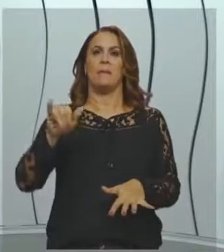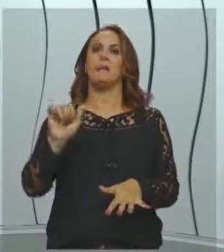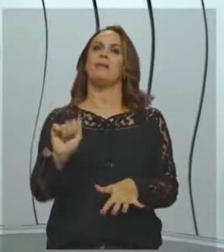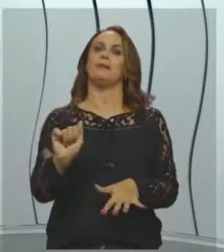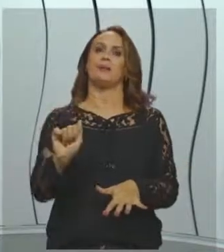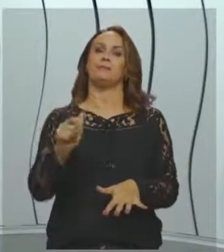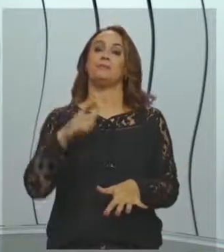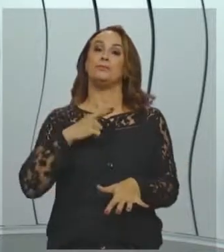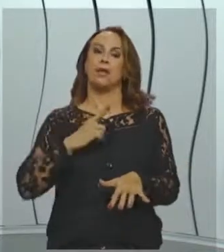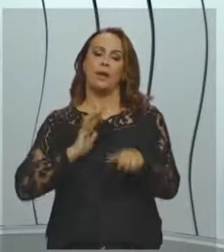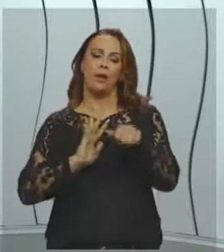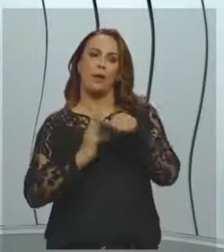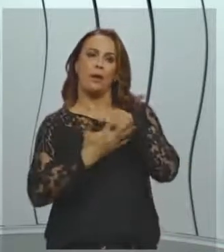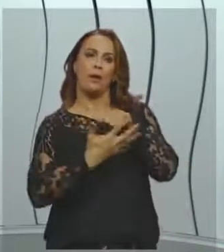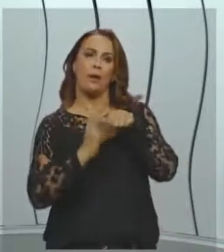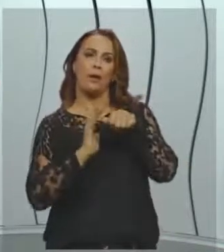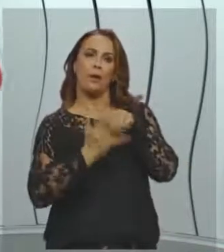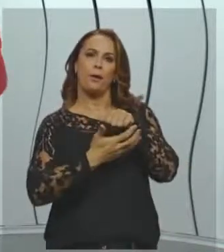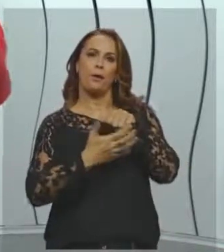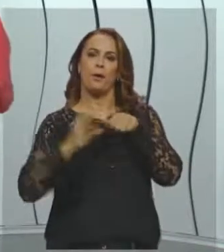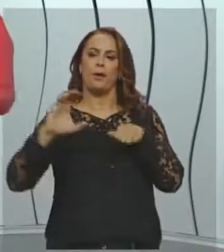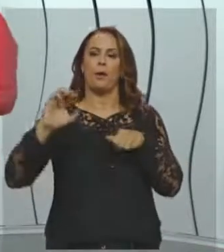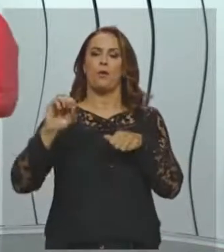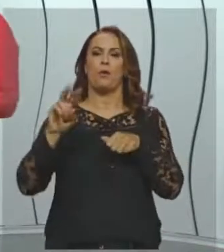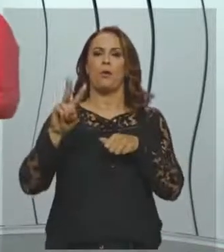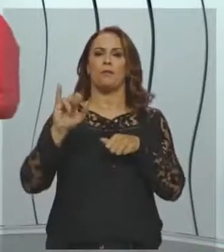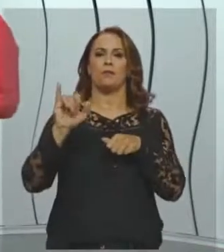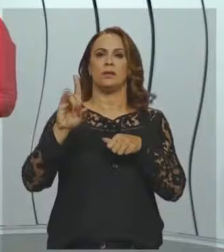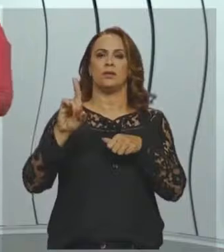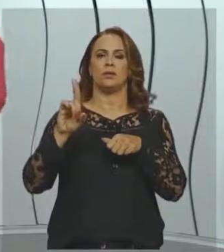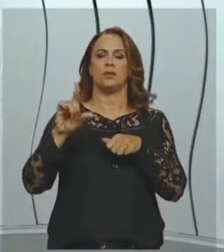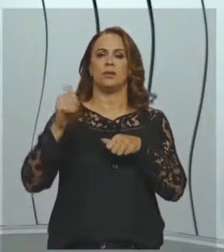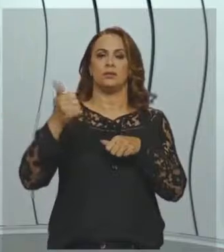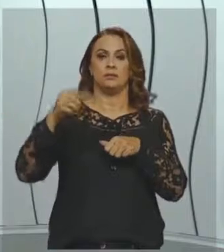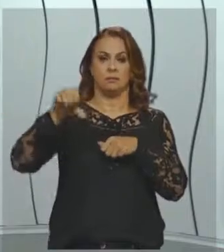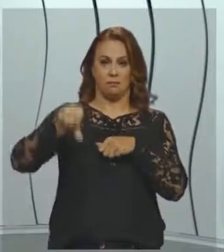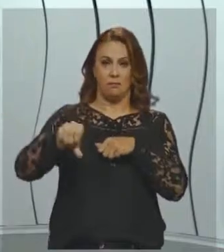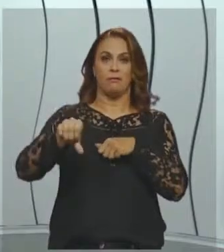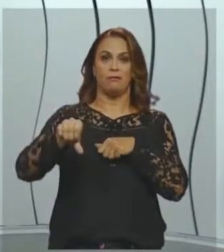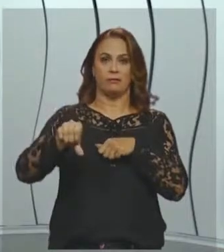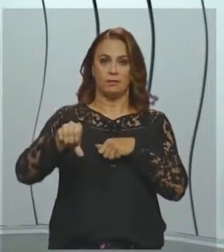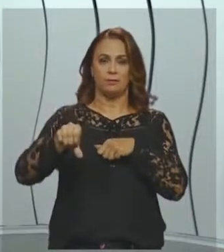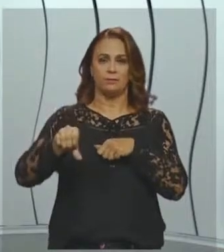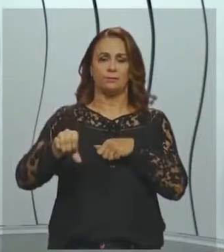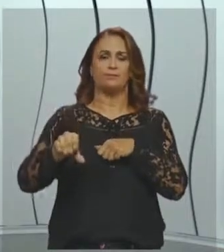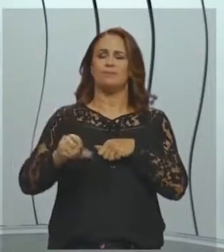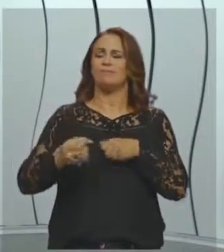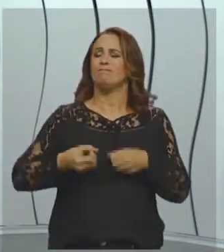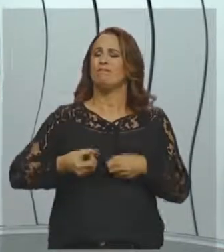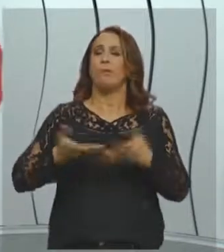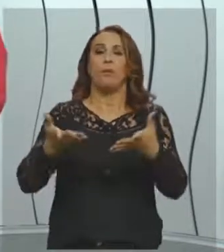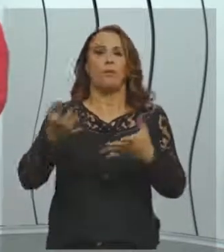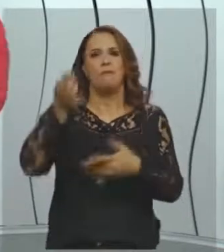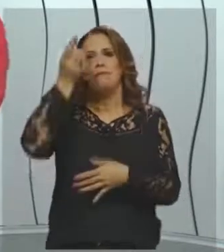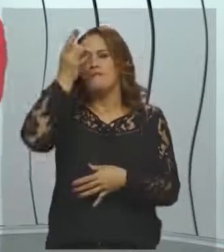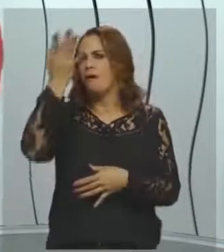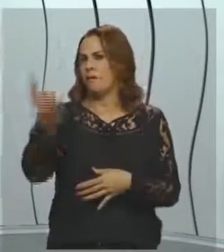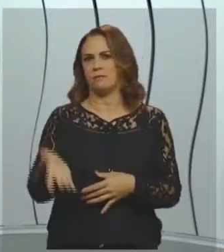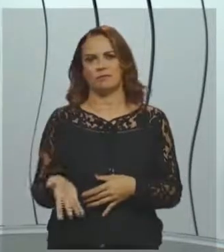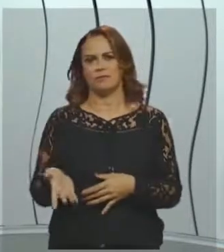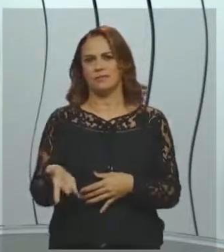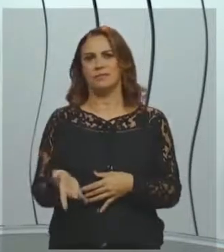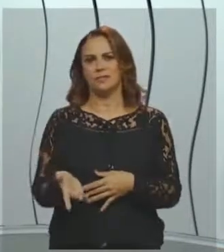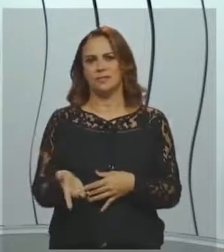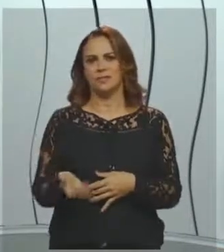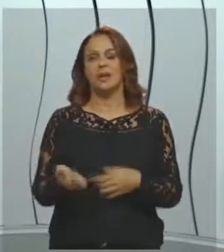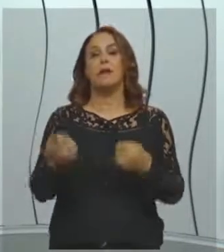é fácil a contaminação, por isso que nós estamos aí nesse distanciamento social. As viroses, os vírus, né, eles podem ser